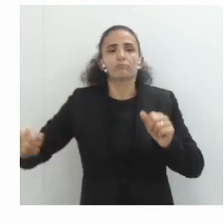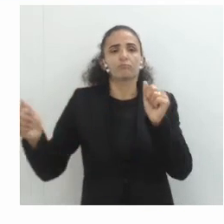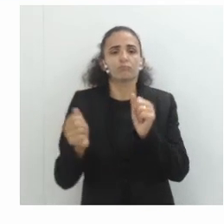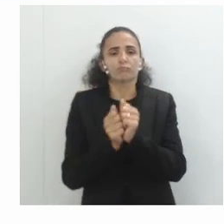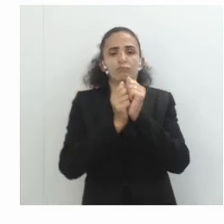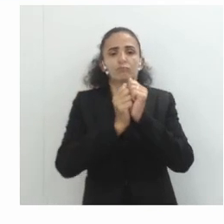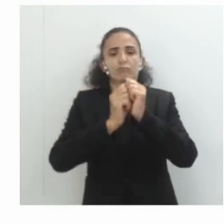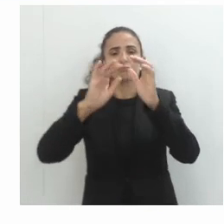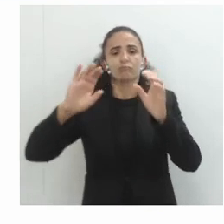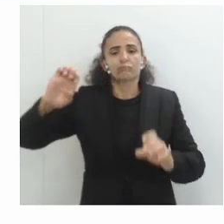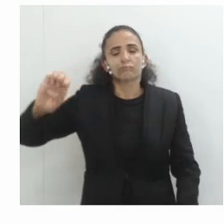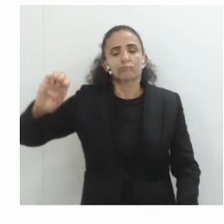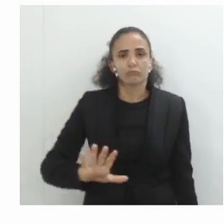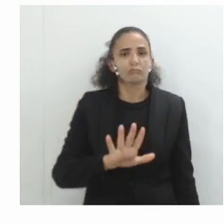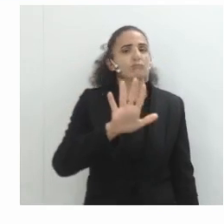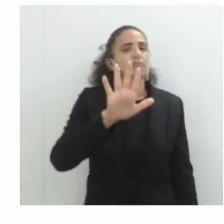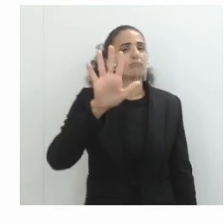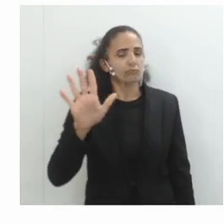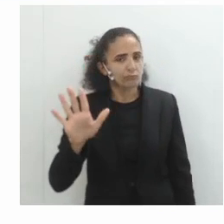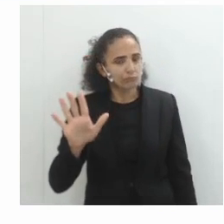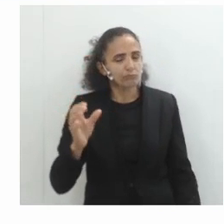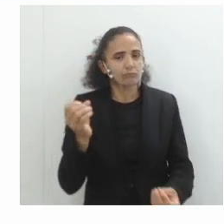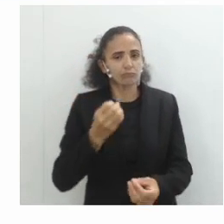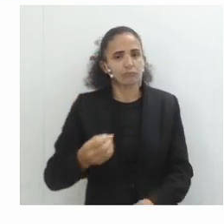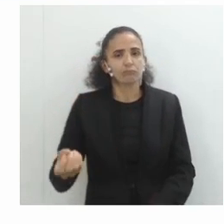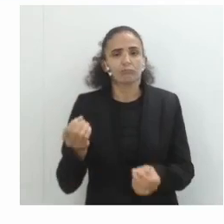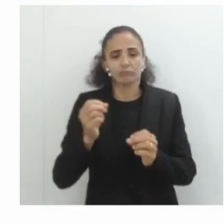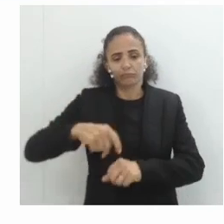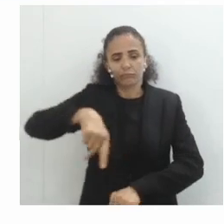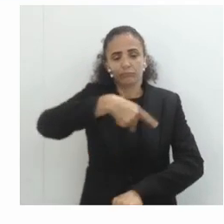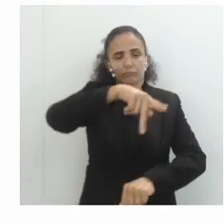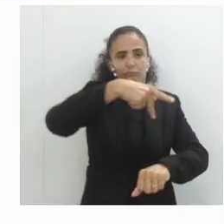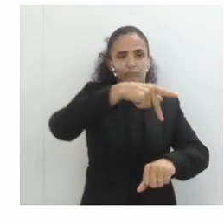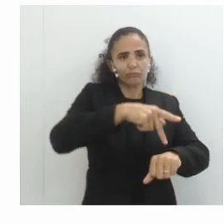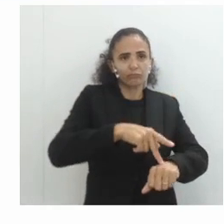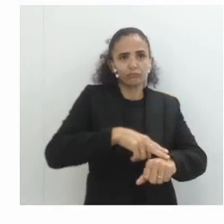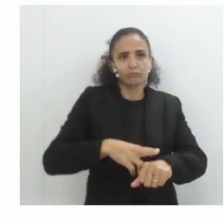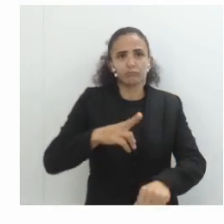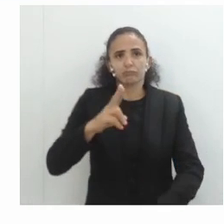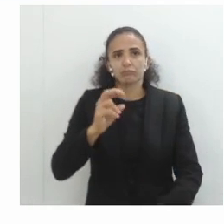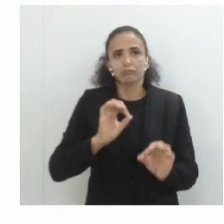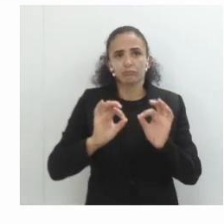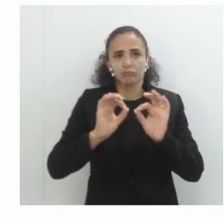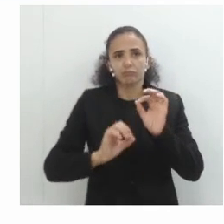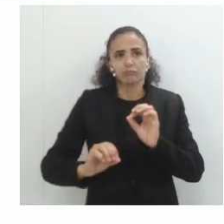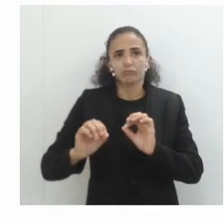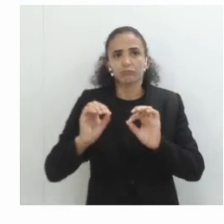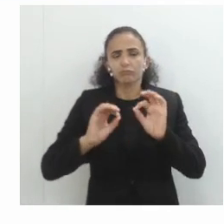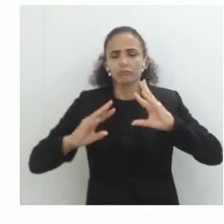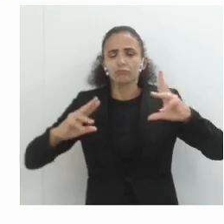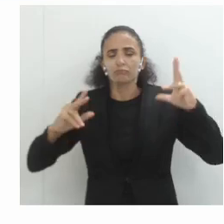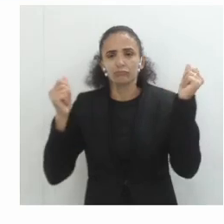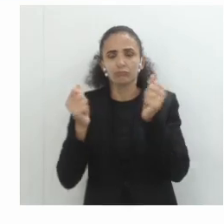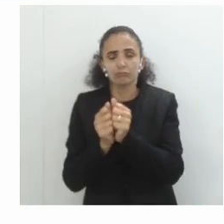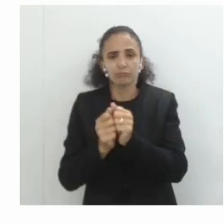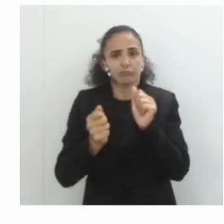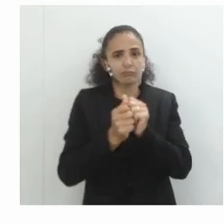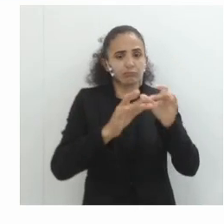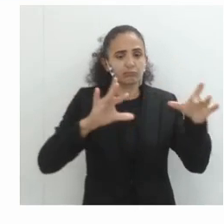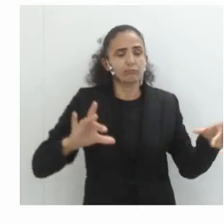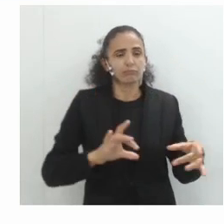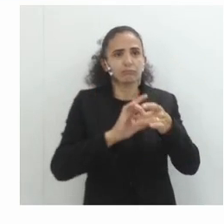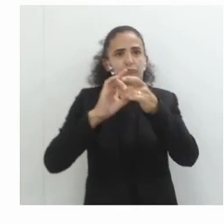Europeia, mas o governo da Ucrânia se estabeleceu, de certa forma, mais afinidade com a Rússia.